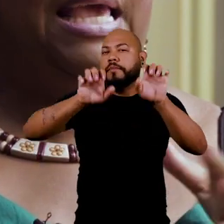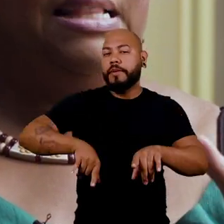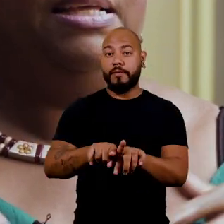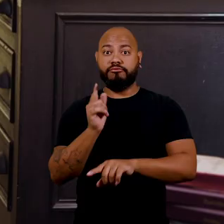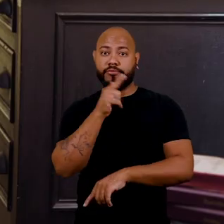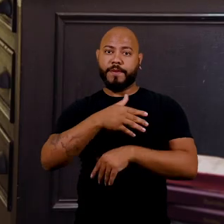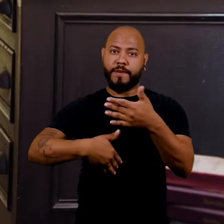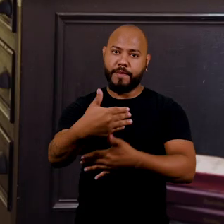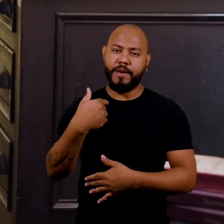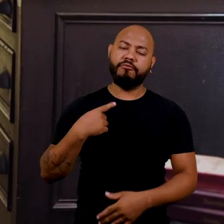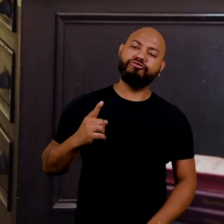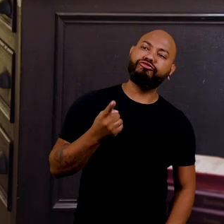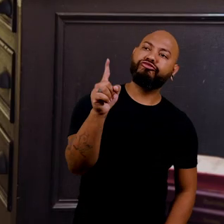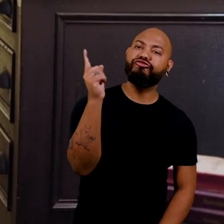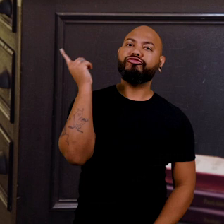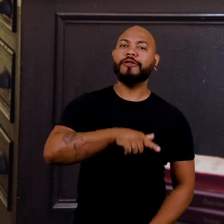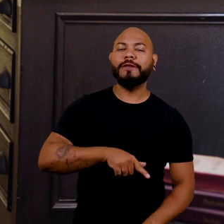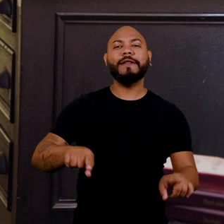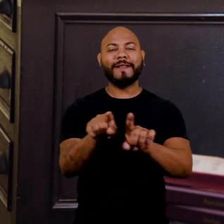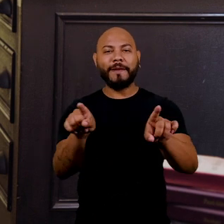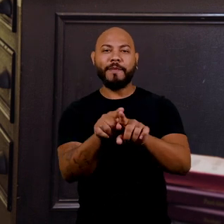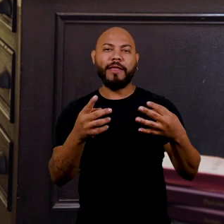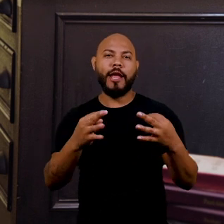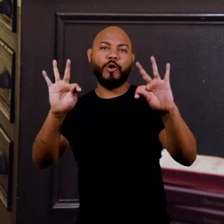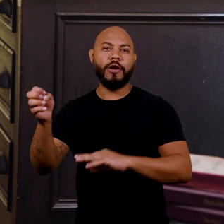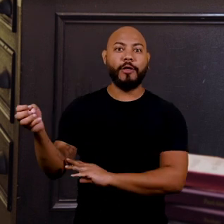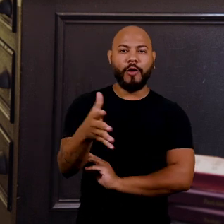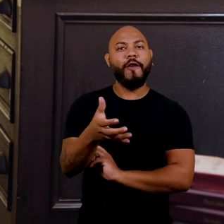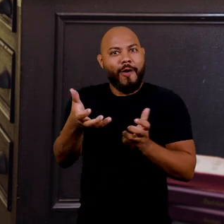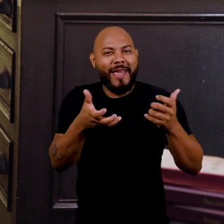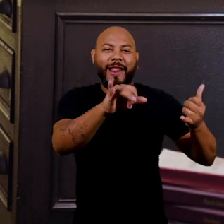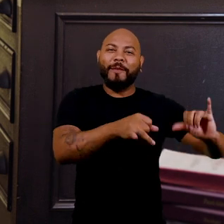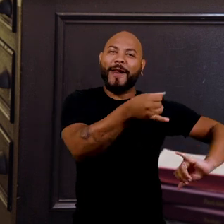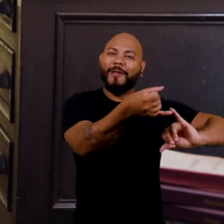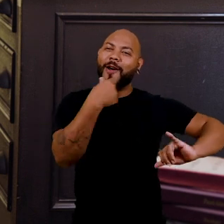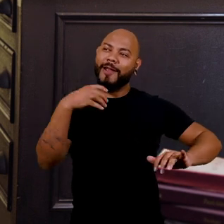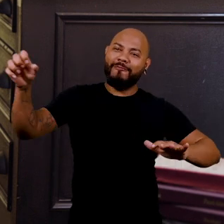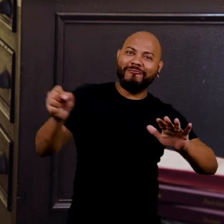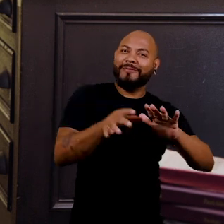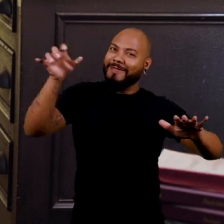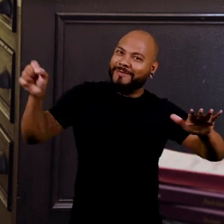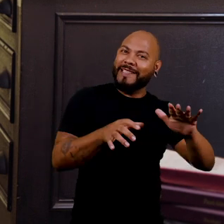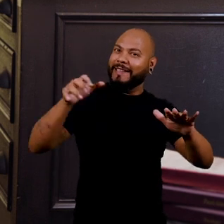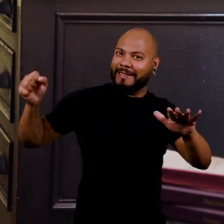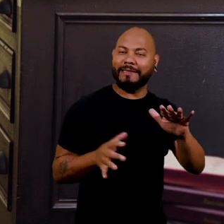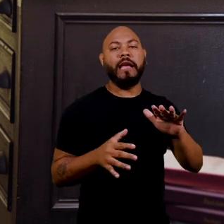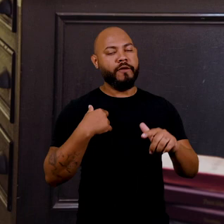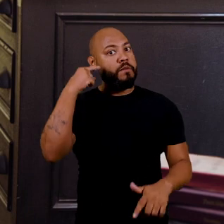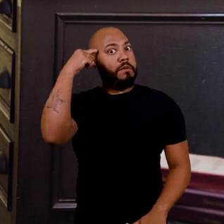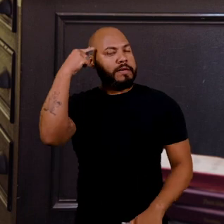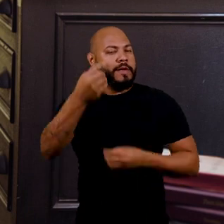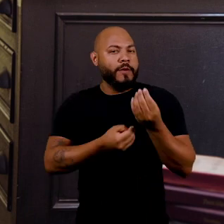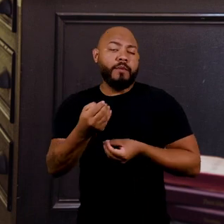eu sou muito inquieta e eu gosto, vai surgindo novas tecnologias, eu quero incorporar o laboratório, né? As coisas que eu quero fazer. Então, eu fico muito pensando